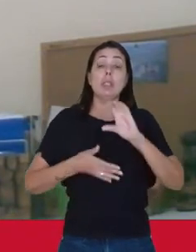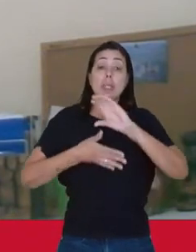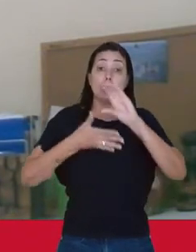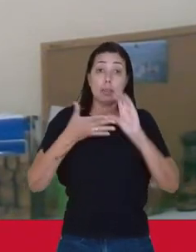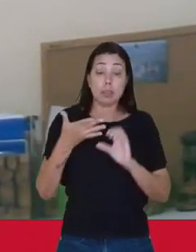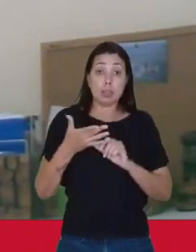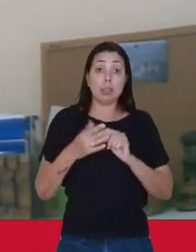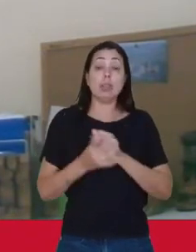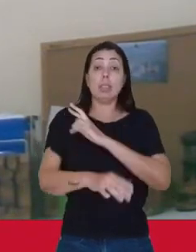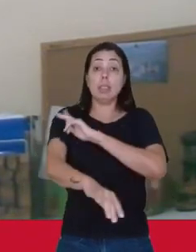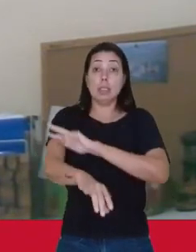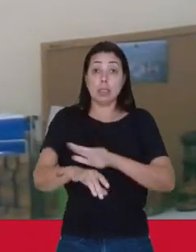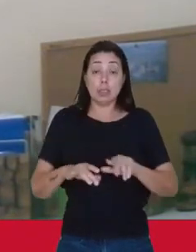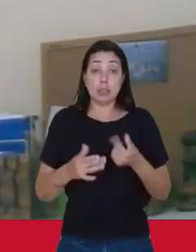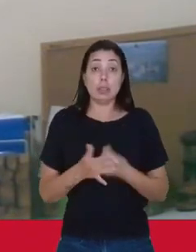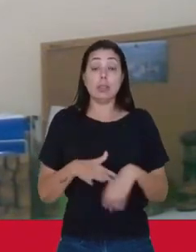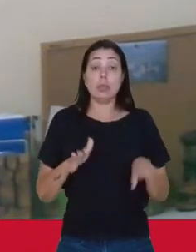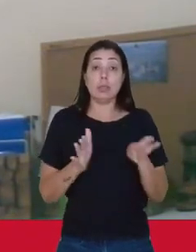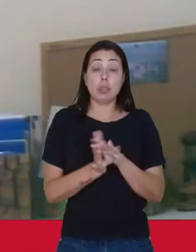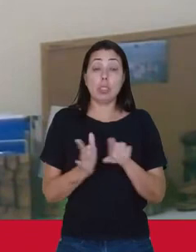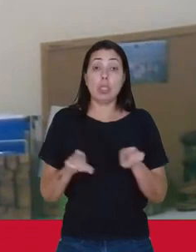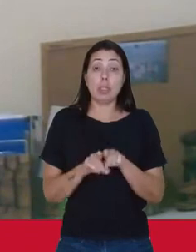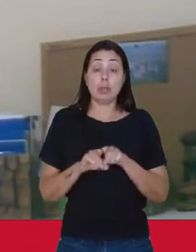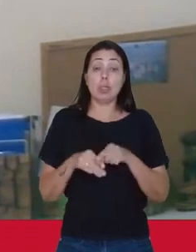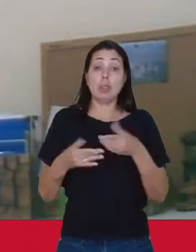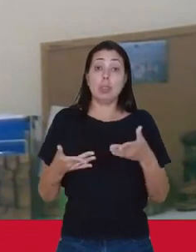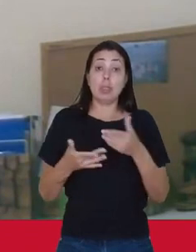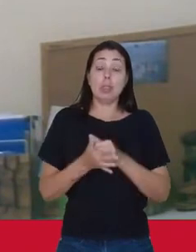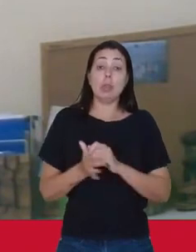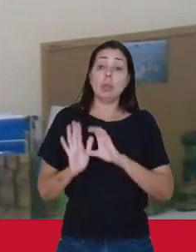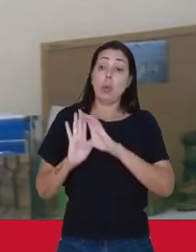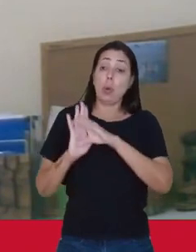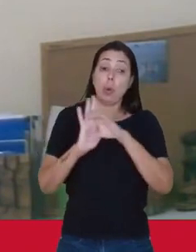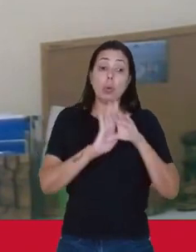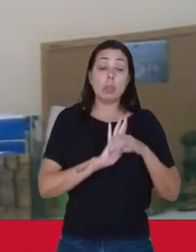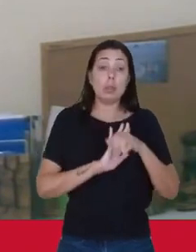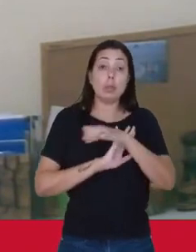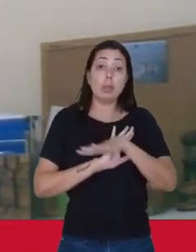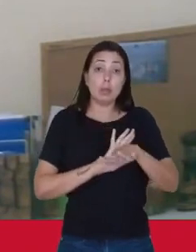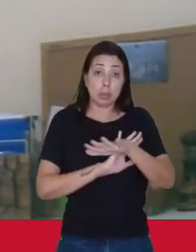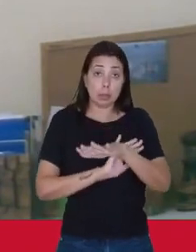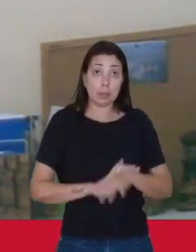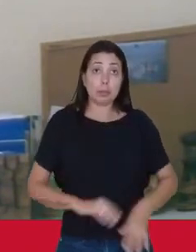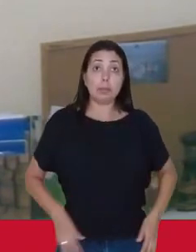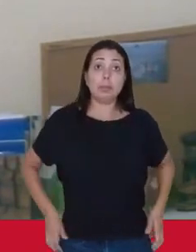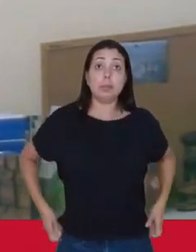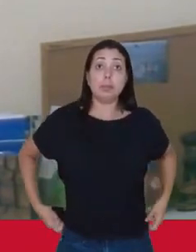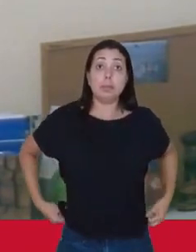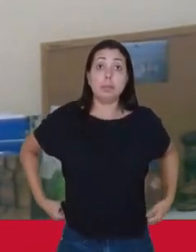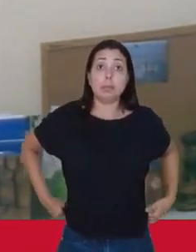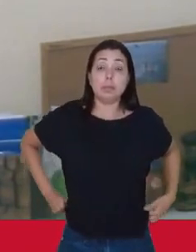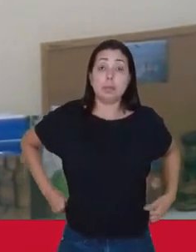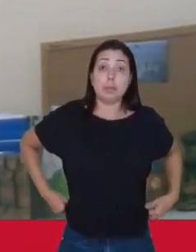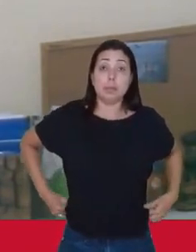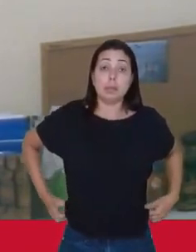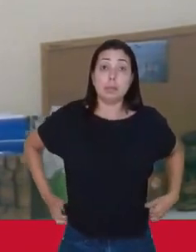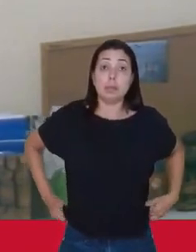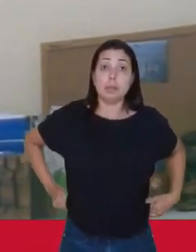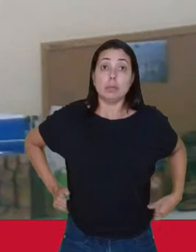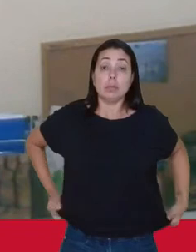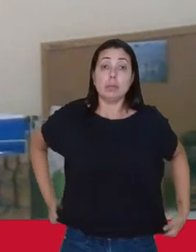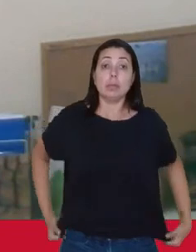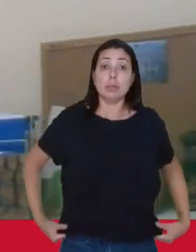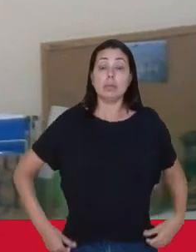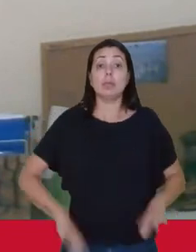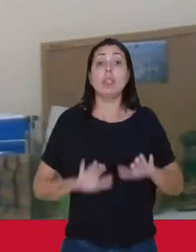raciais, né, isso promove um alargamento do conceito de racismo ambiental. Então, a gente